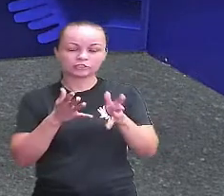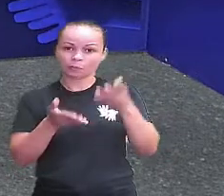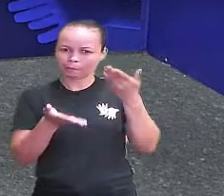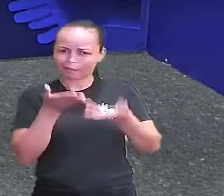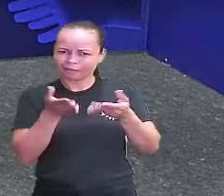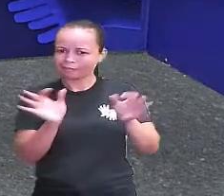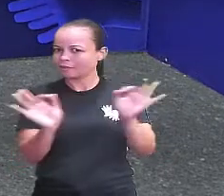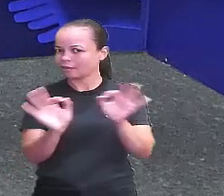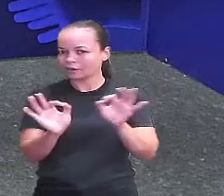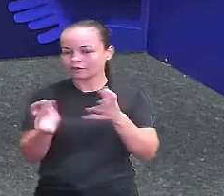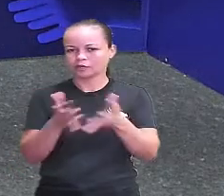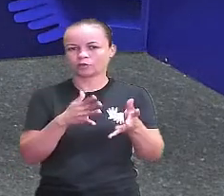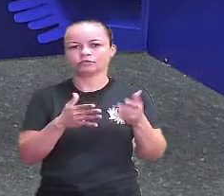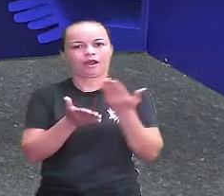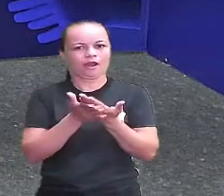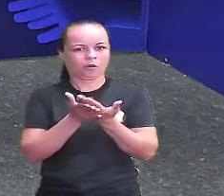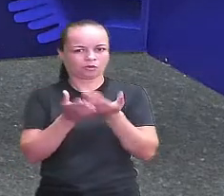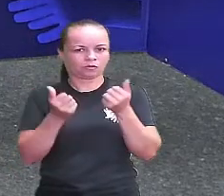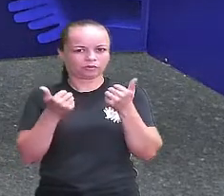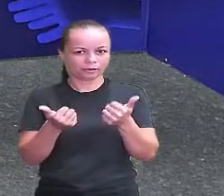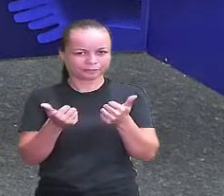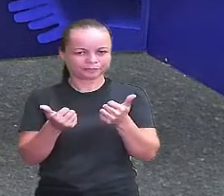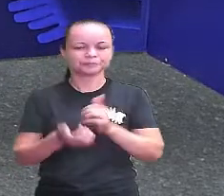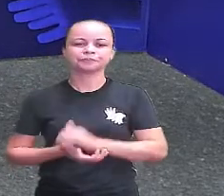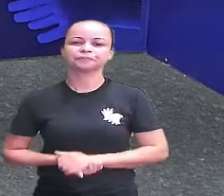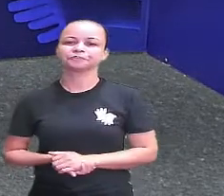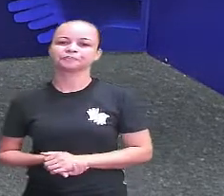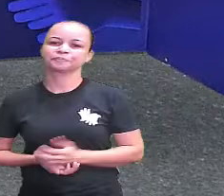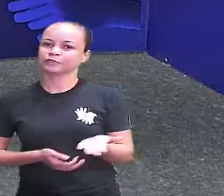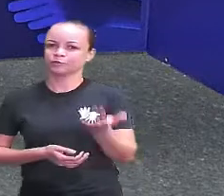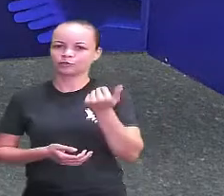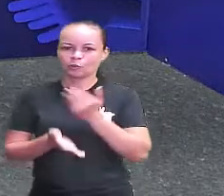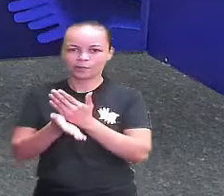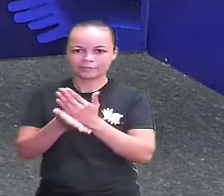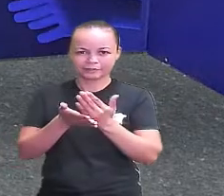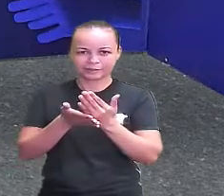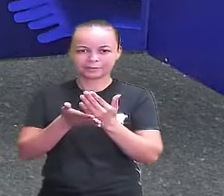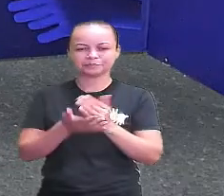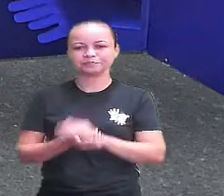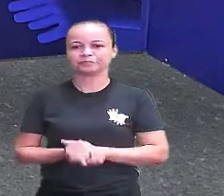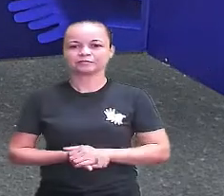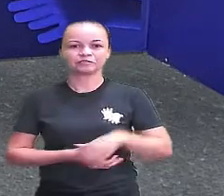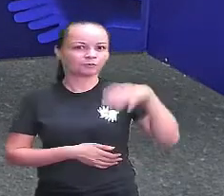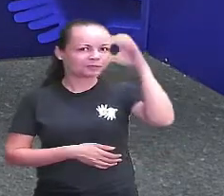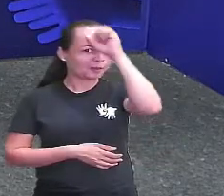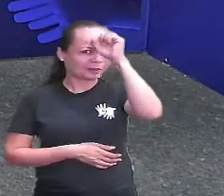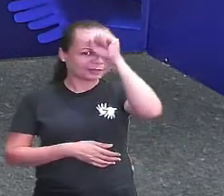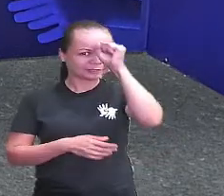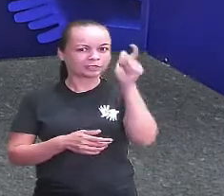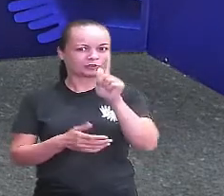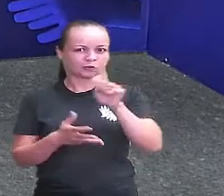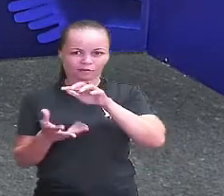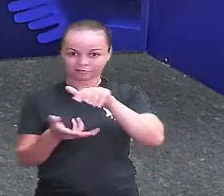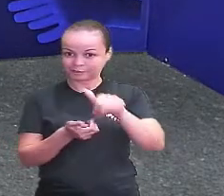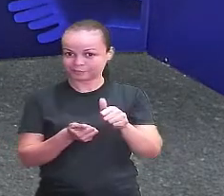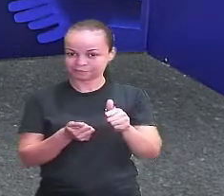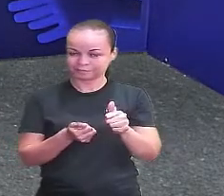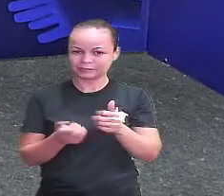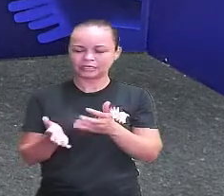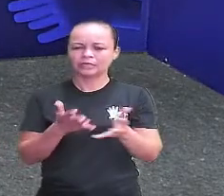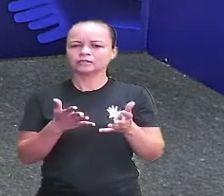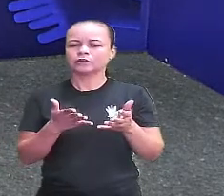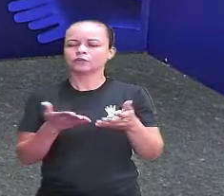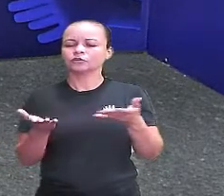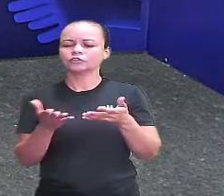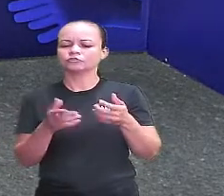nenhum detalhe da nossa aula de hoje. Beleza? Vamos lá com a gente, comigo? Aprender juntinhos geografia? E a gente está falando